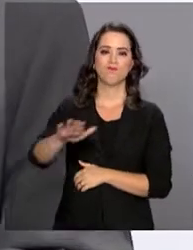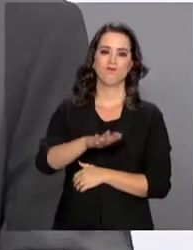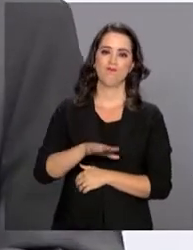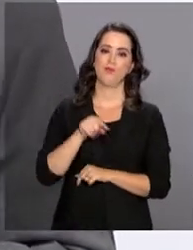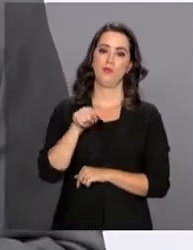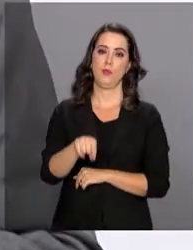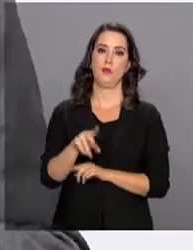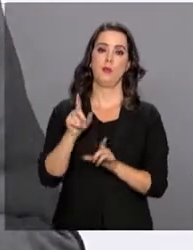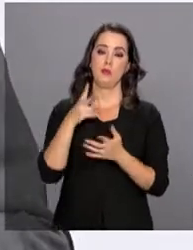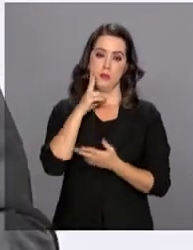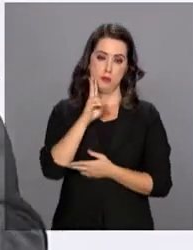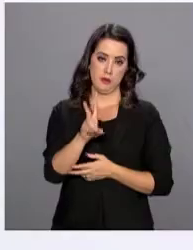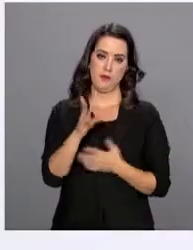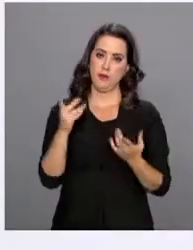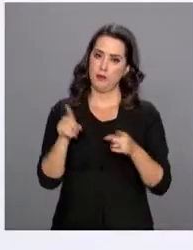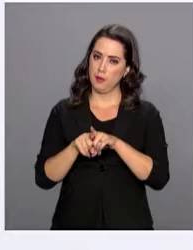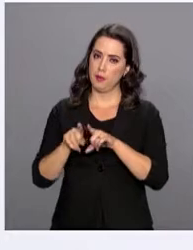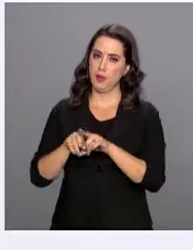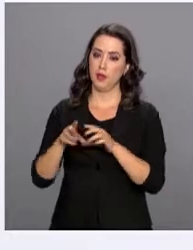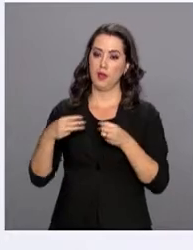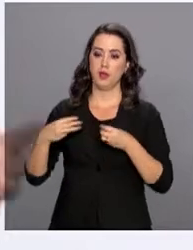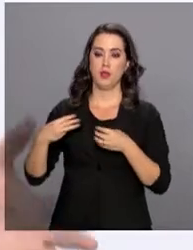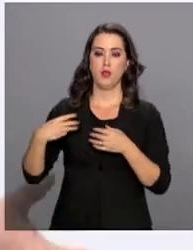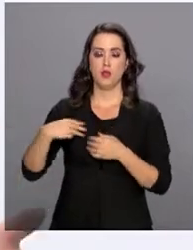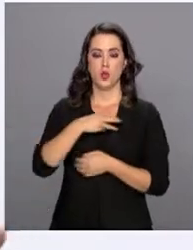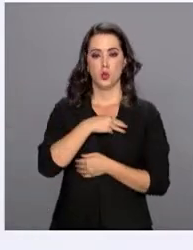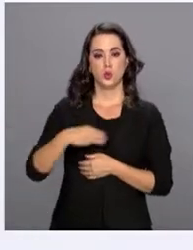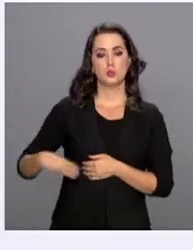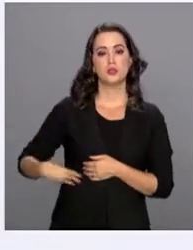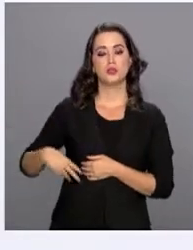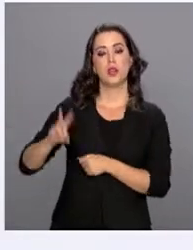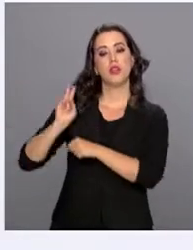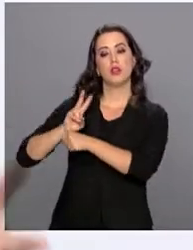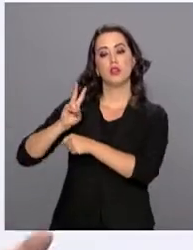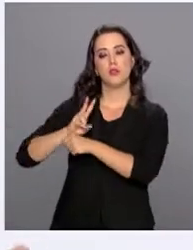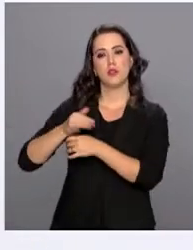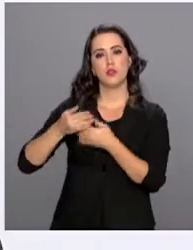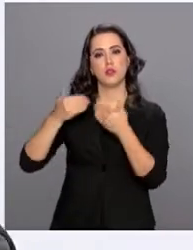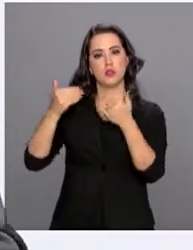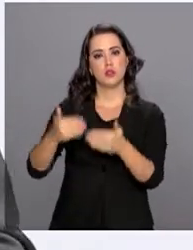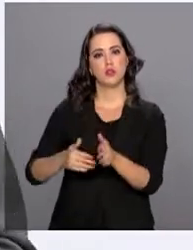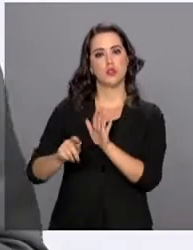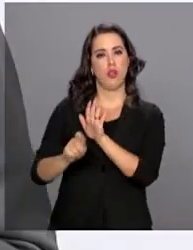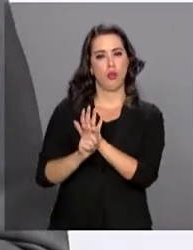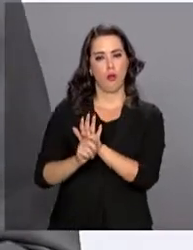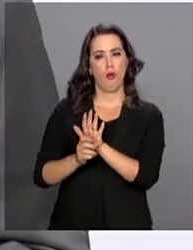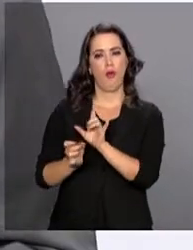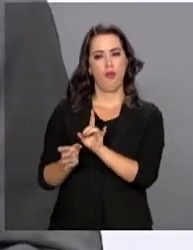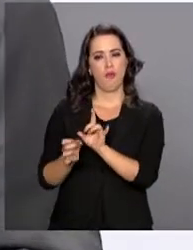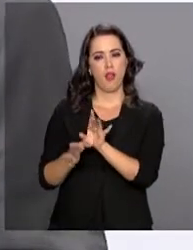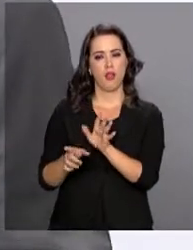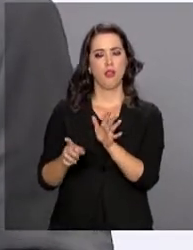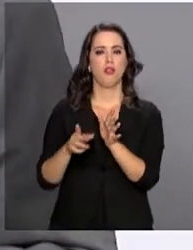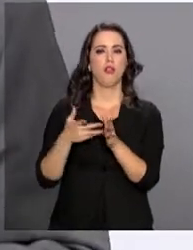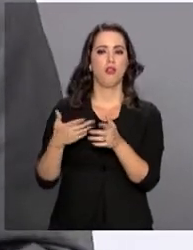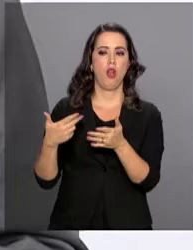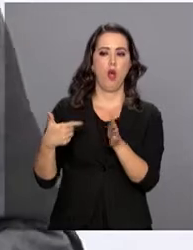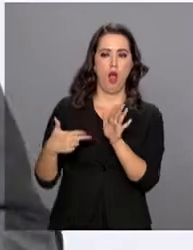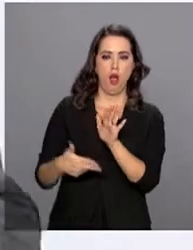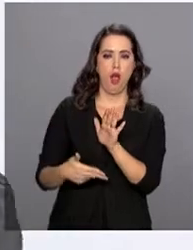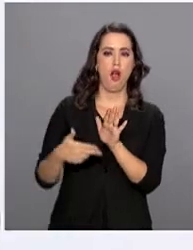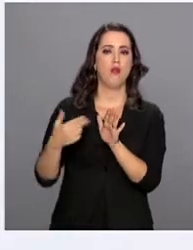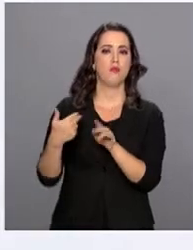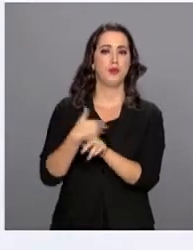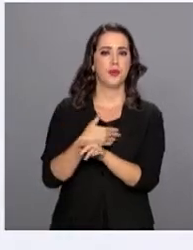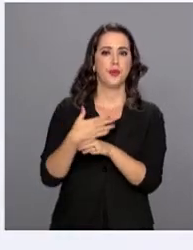no campo da defesa enfrentando o tráfico de drogas enfrentando o contrabando no e fazendo com que haja